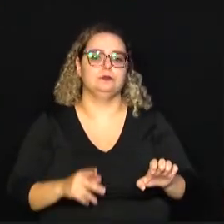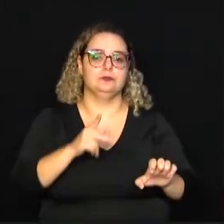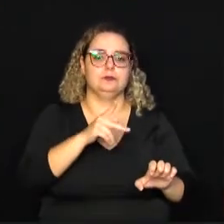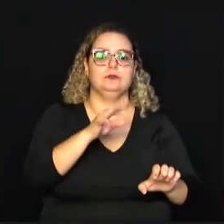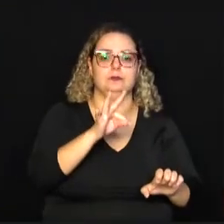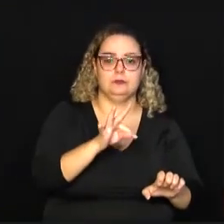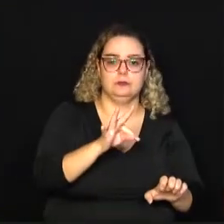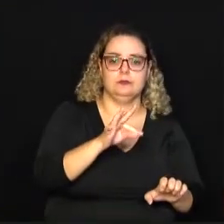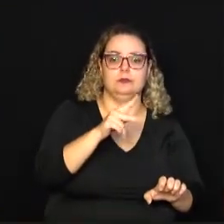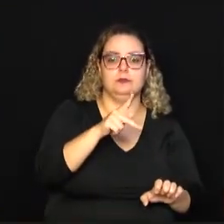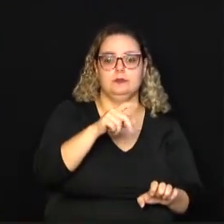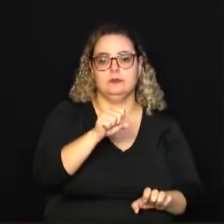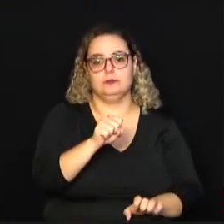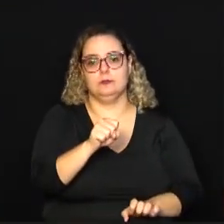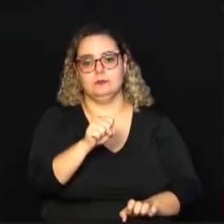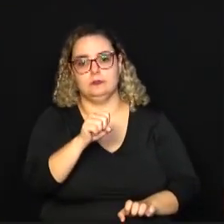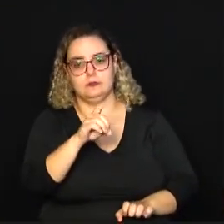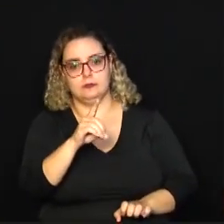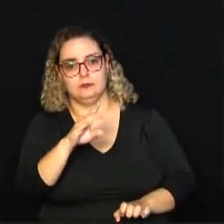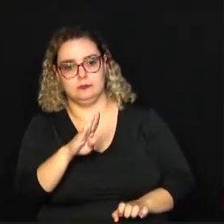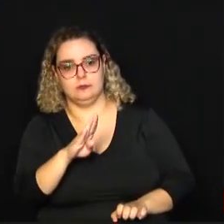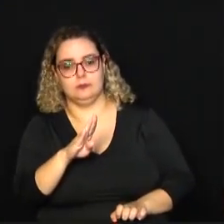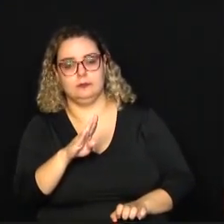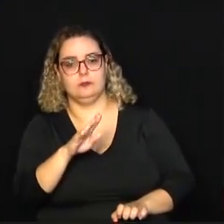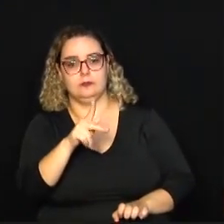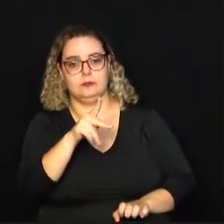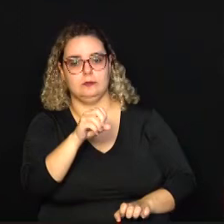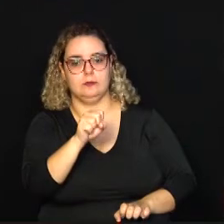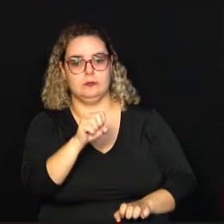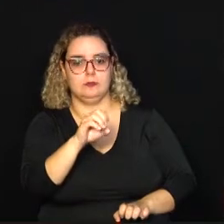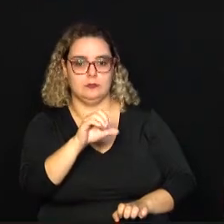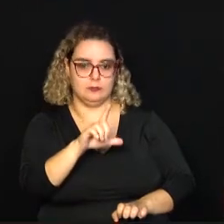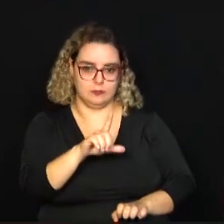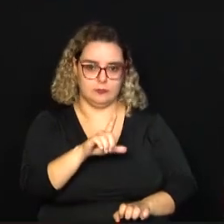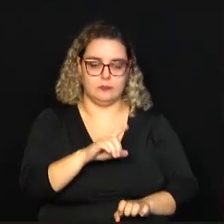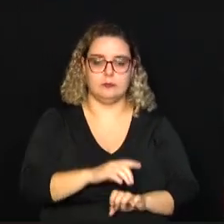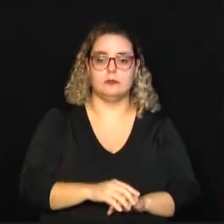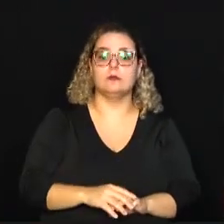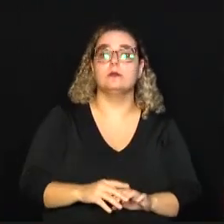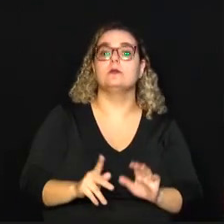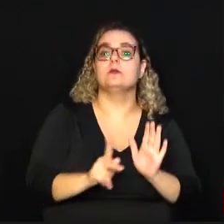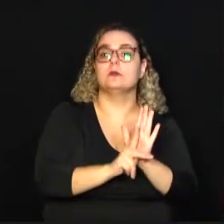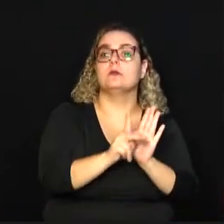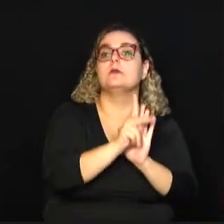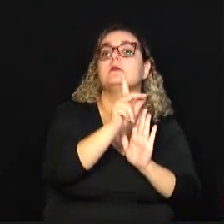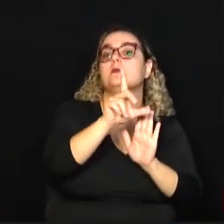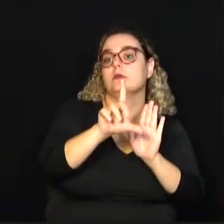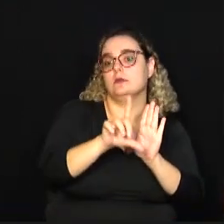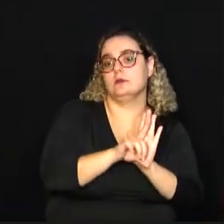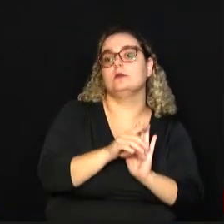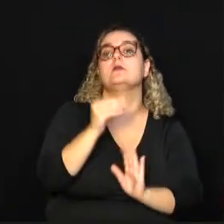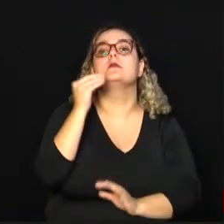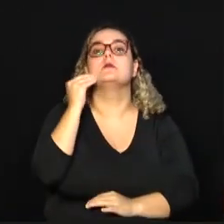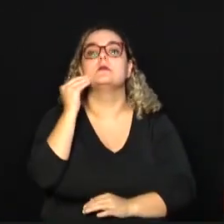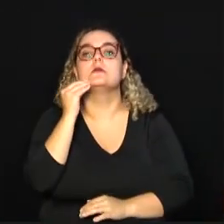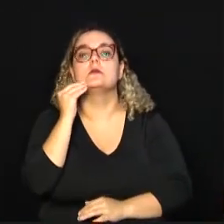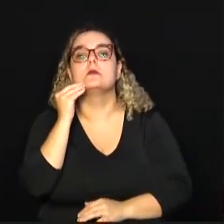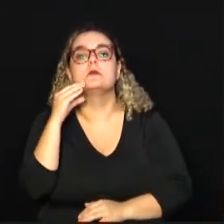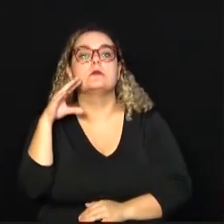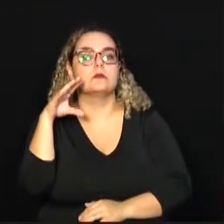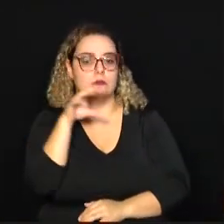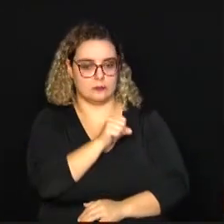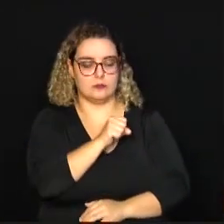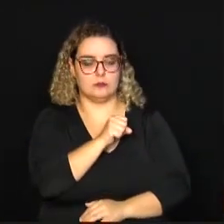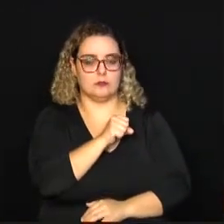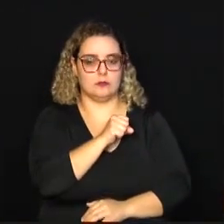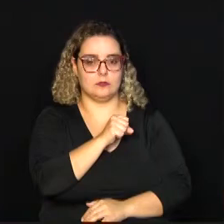PSOL e do PCdoB, né, nós estamos apresentando um projeto de lei sobre essa questão das testagens. E aí, em breve, a gente vai